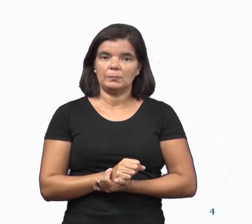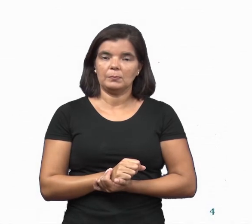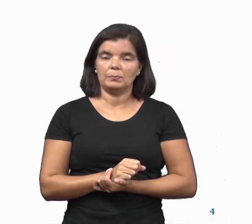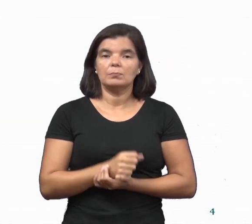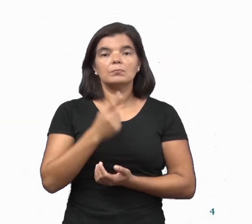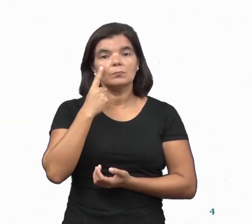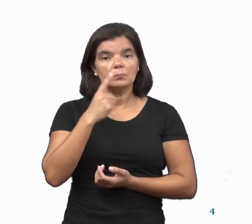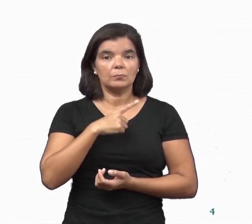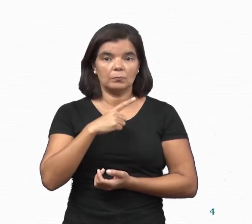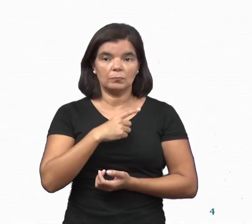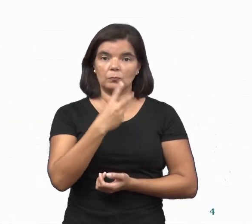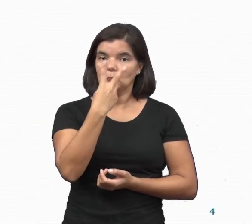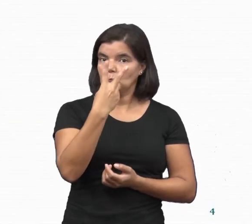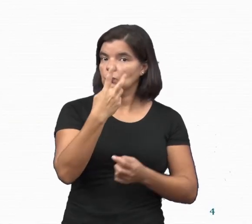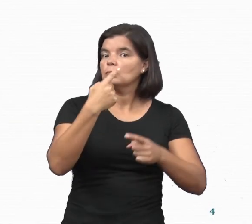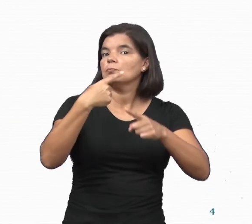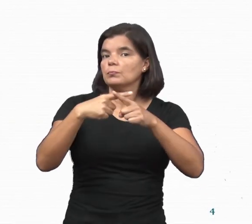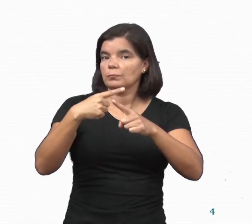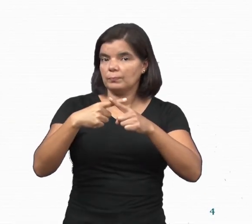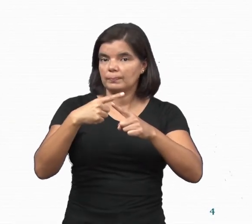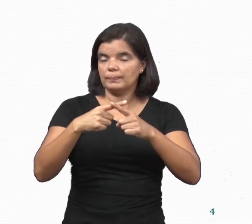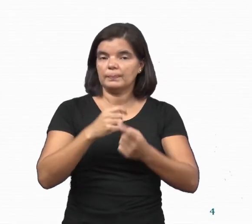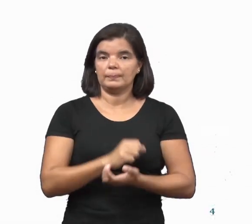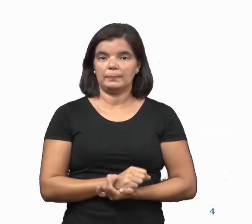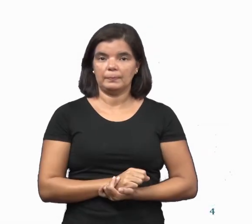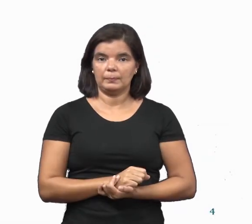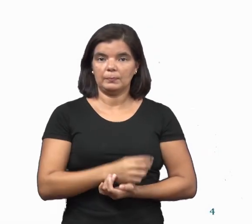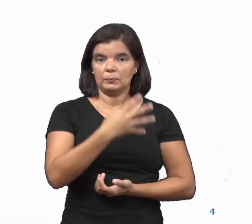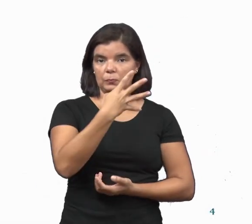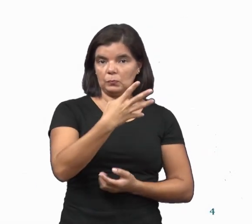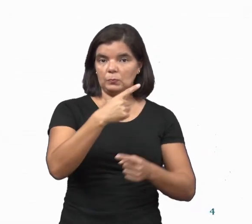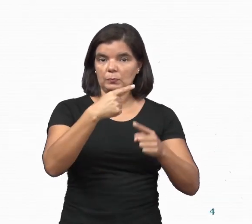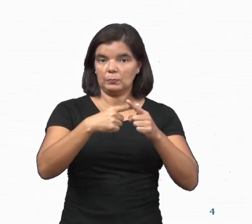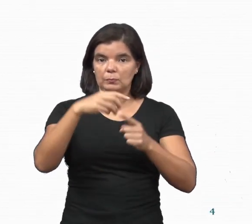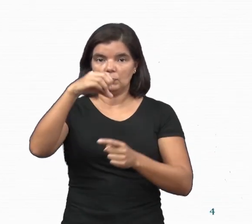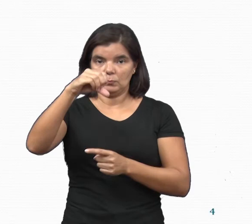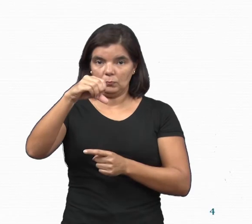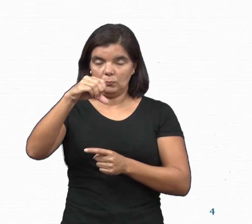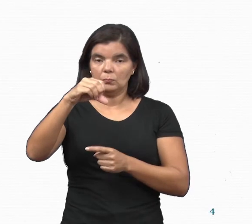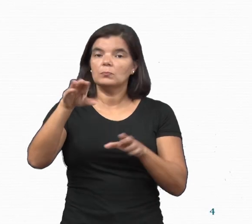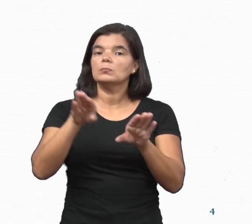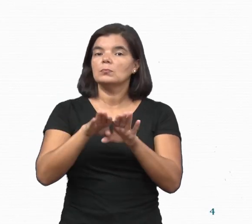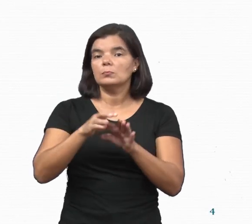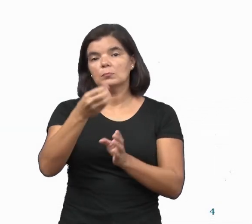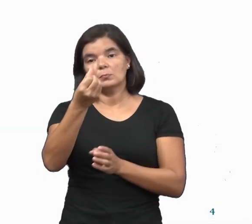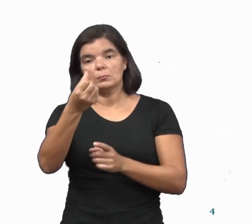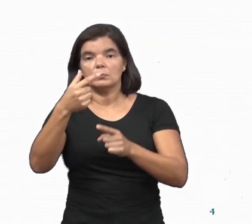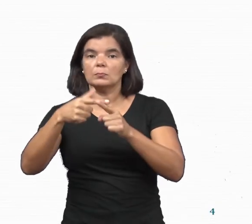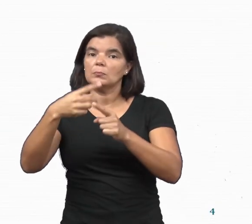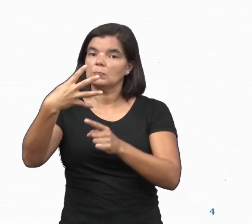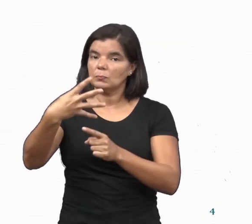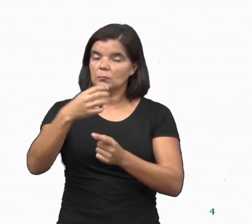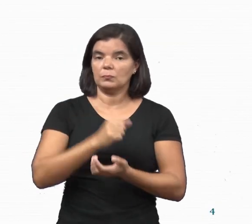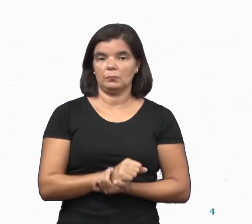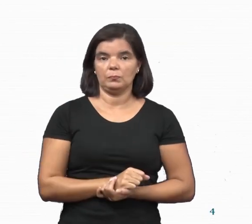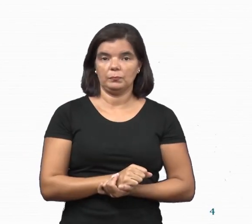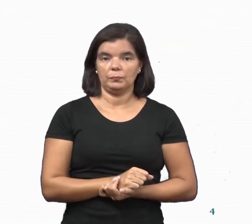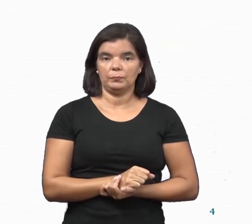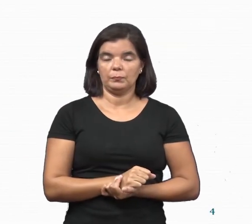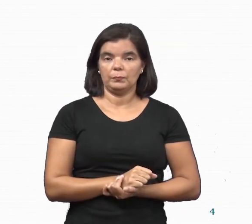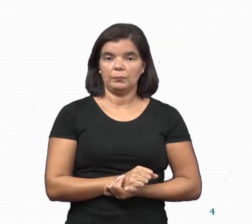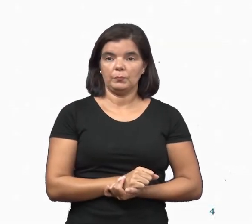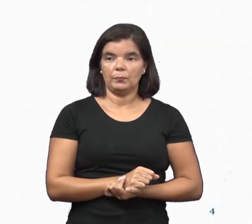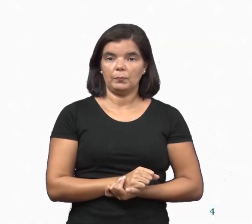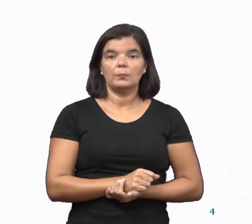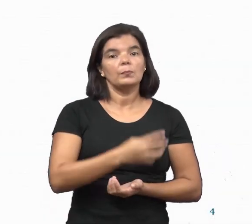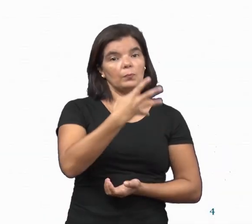Agora eu tenho duas multiplicações. 4 vezes 9 e o 6 vezes 4. Eu vou resolver esses 4 vezes 9,